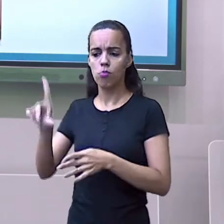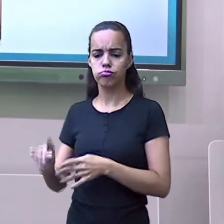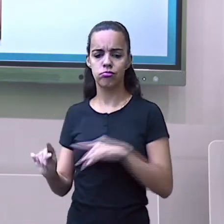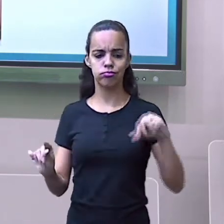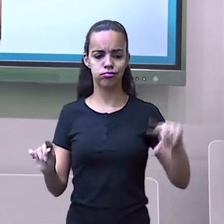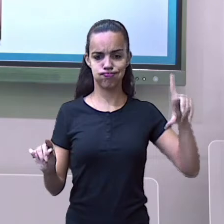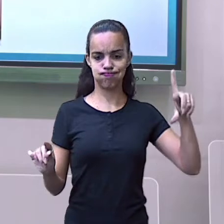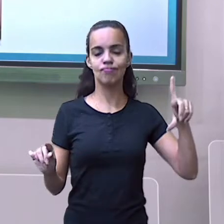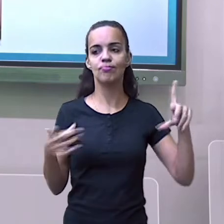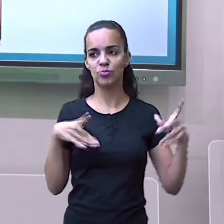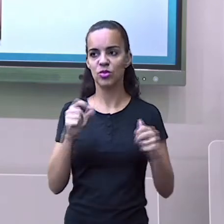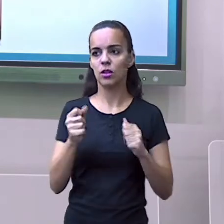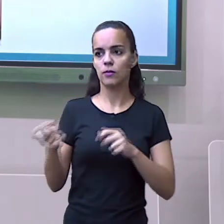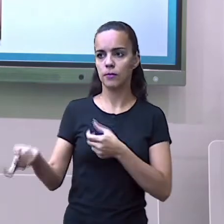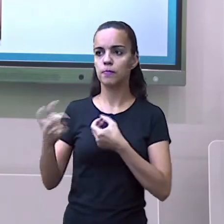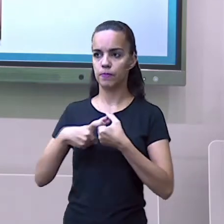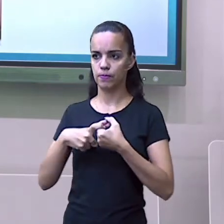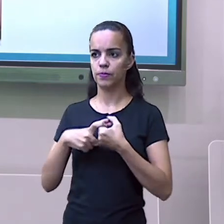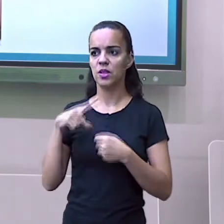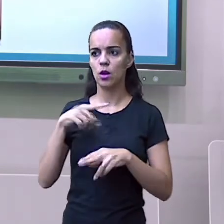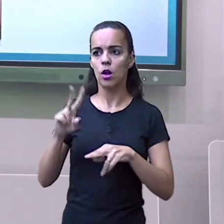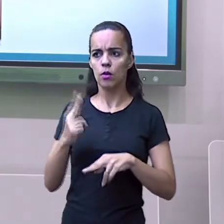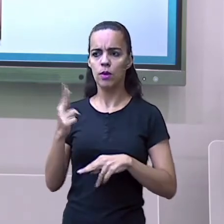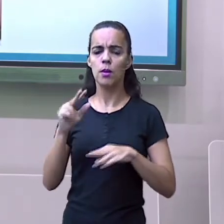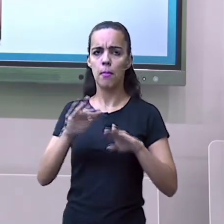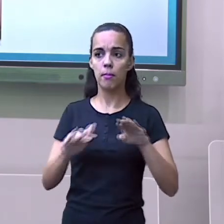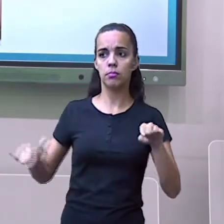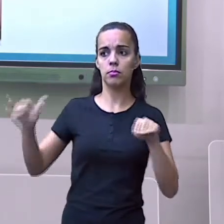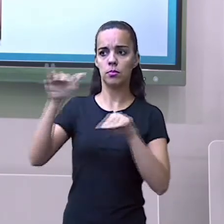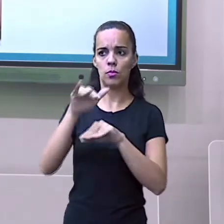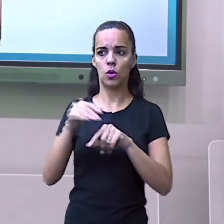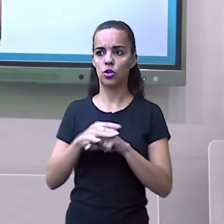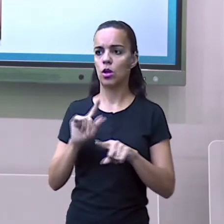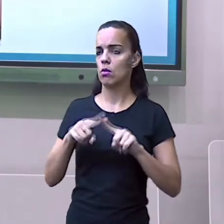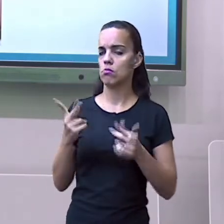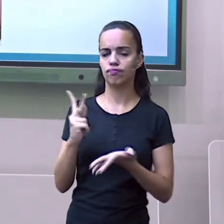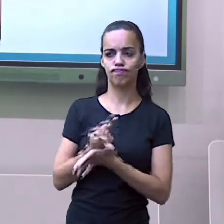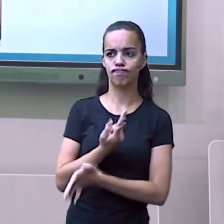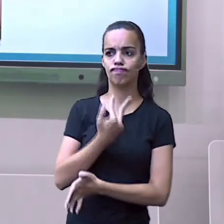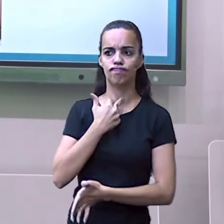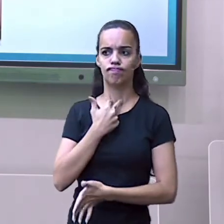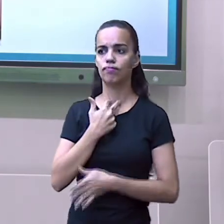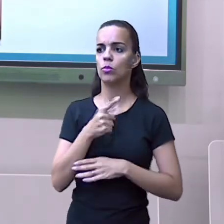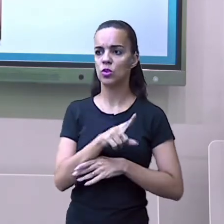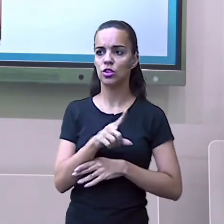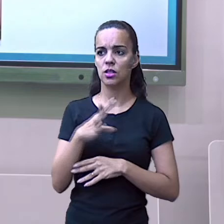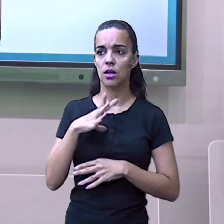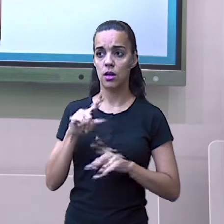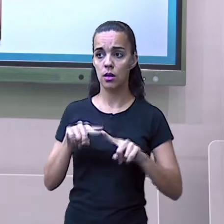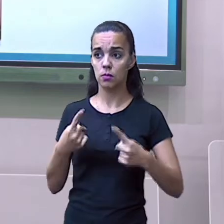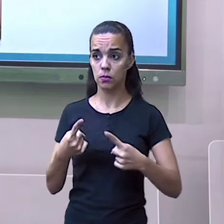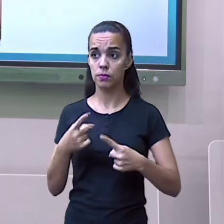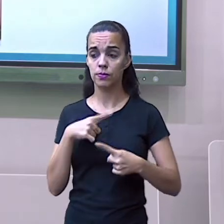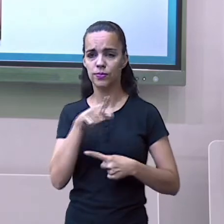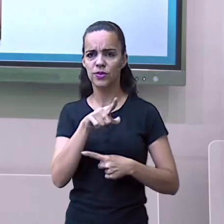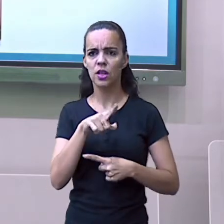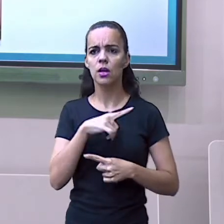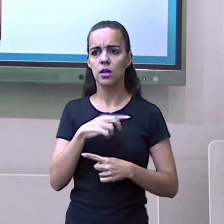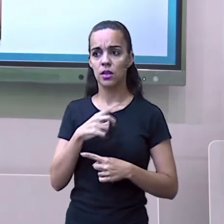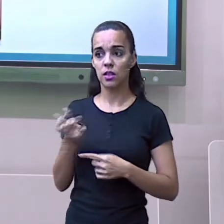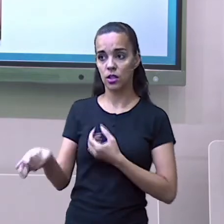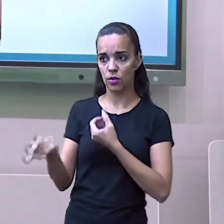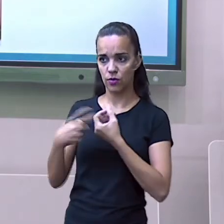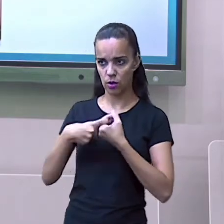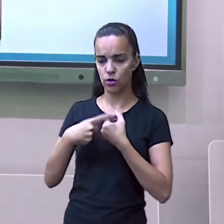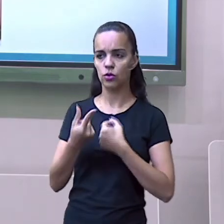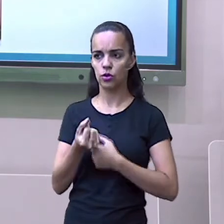você não contratou, às vezes até um valor maior? Isso não pode acontecer. E além de ser ressarcido, além